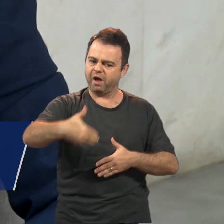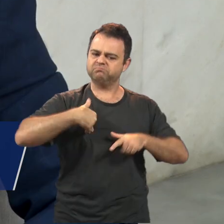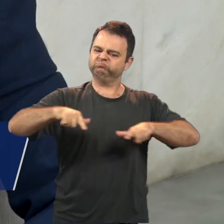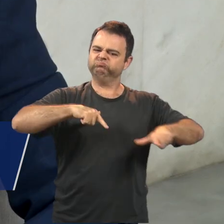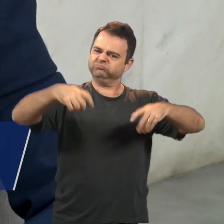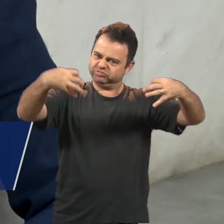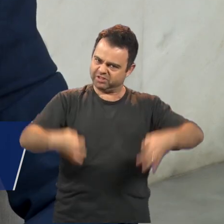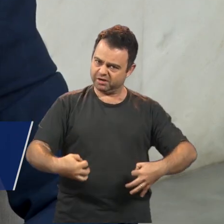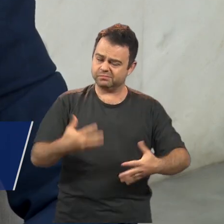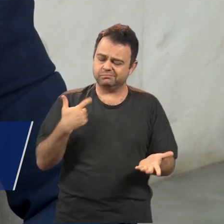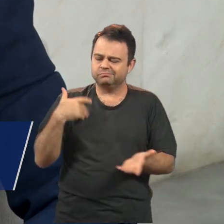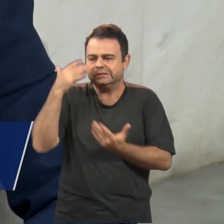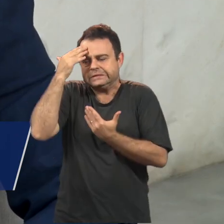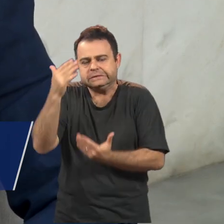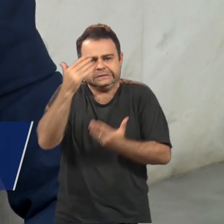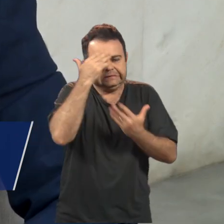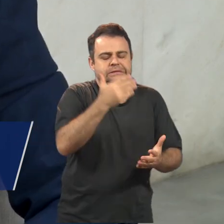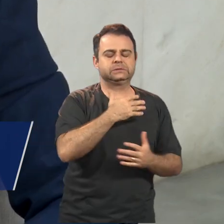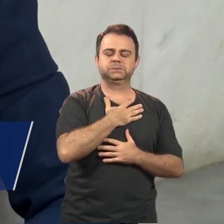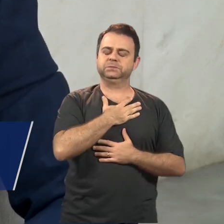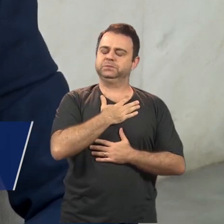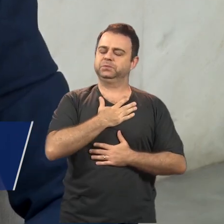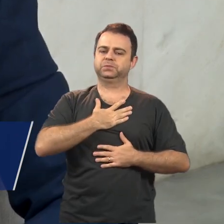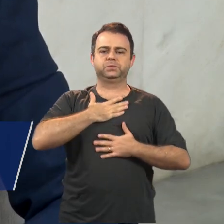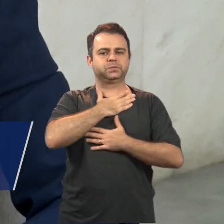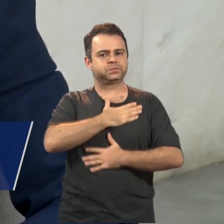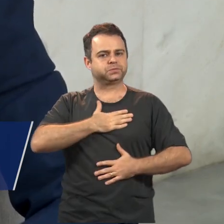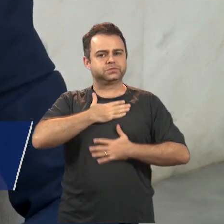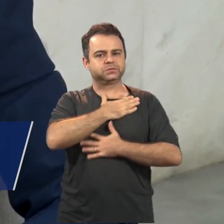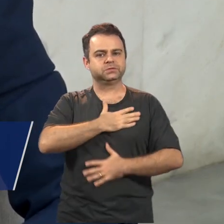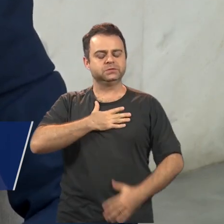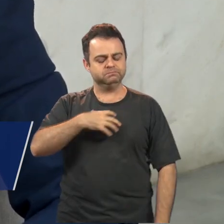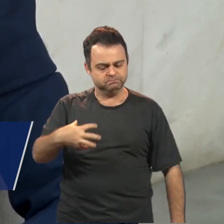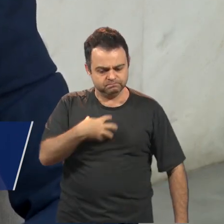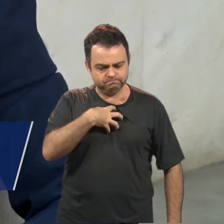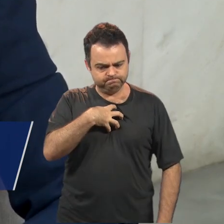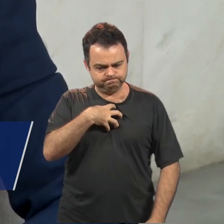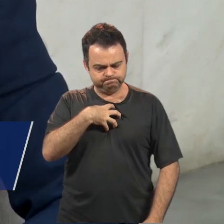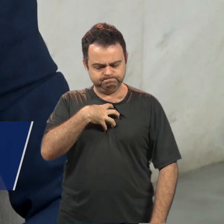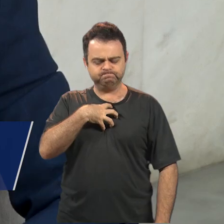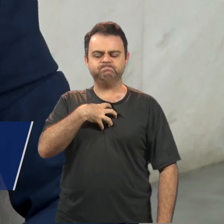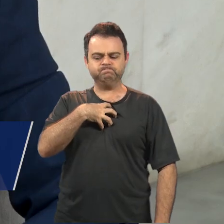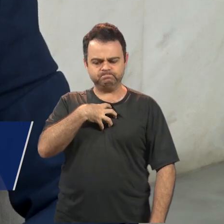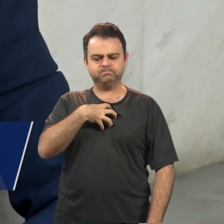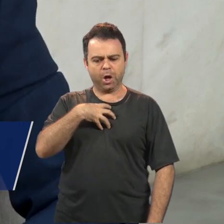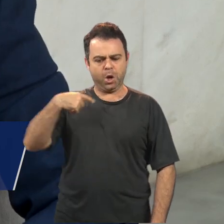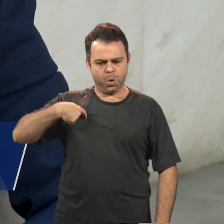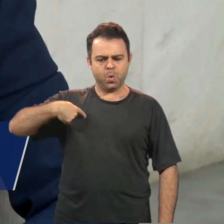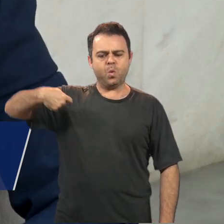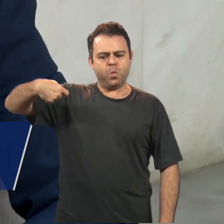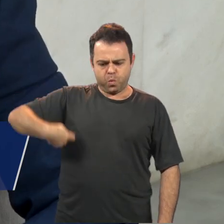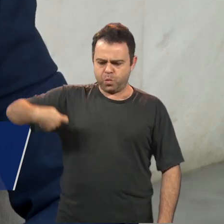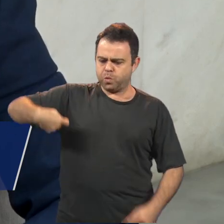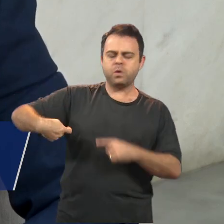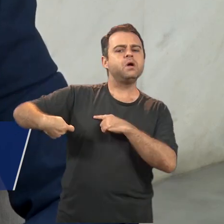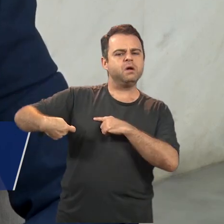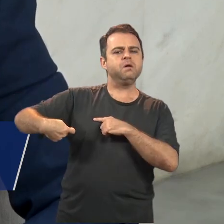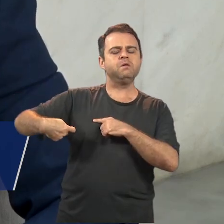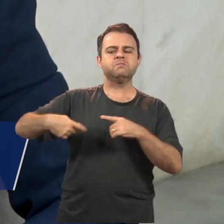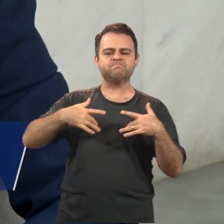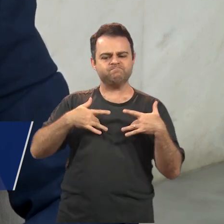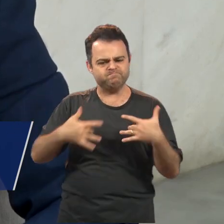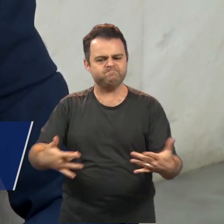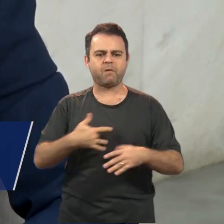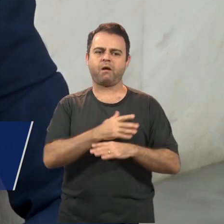me vejo na obrigação, no sentido literário da palavra, em ajudar essas pessoas.